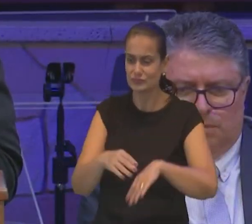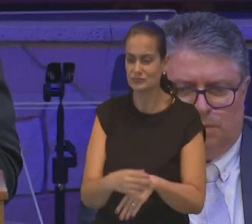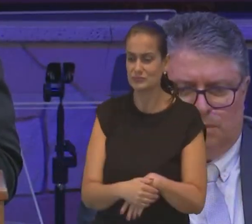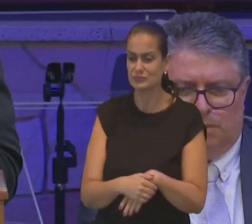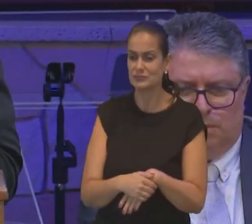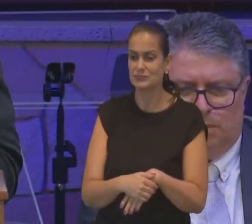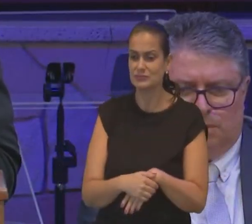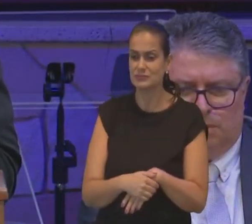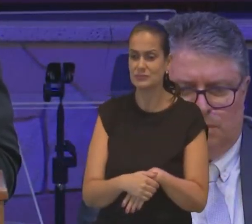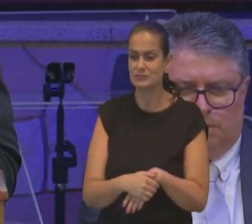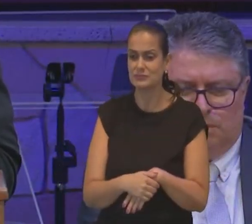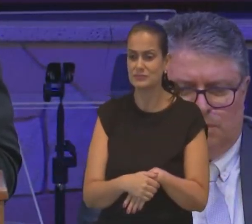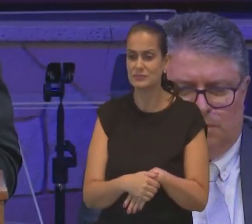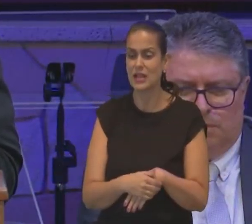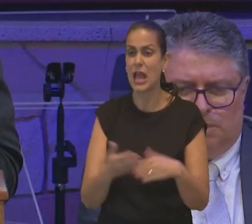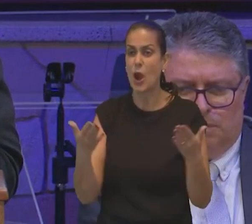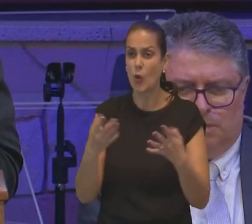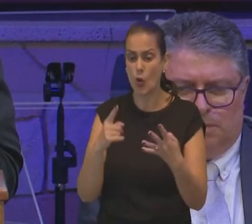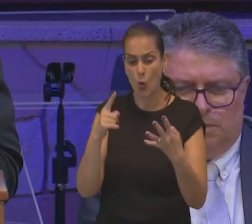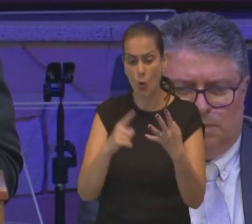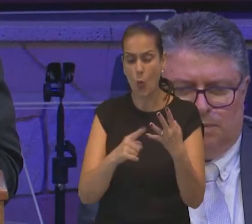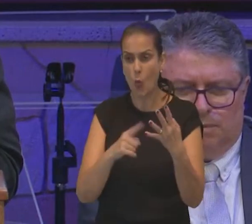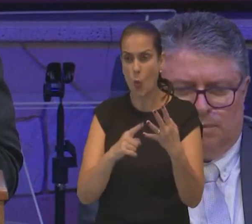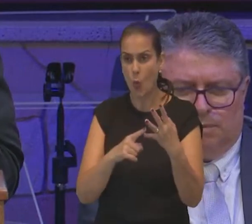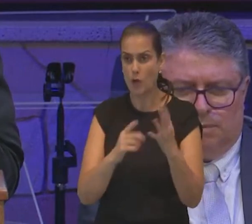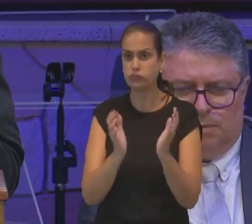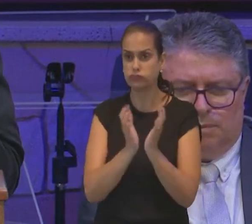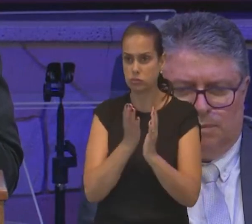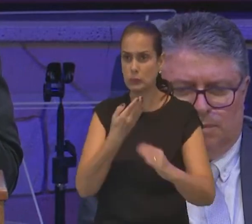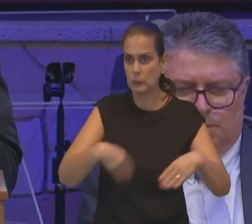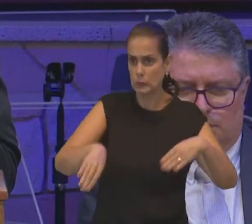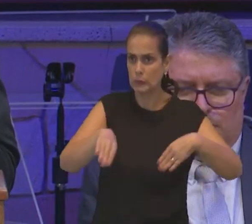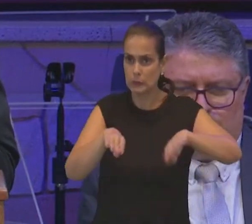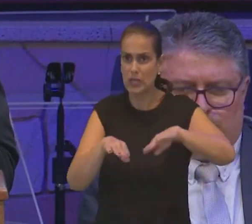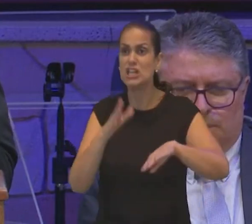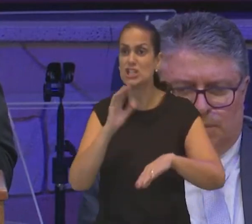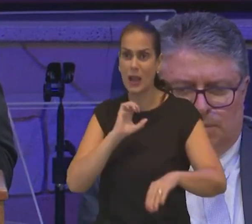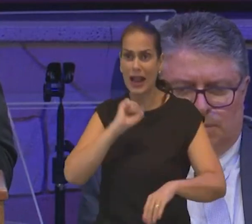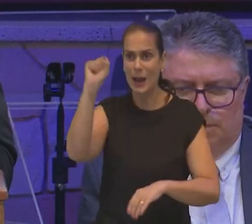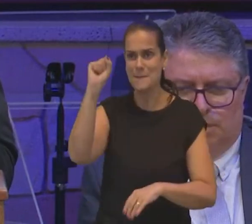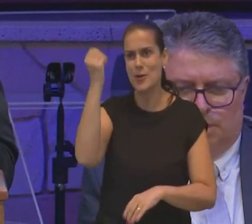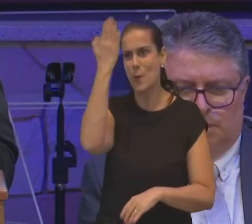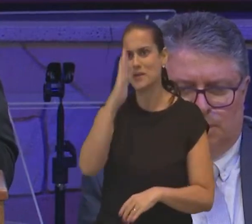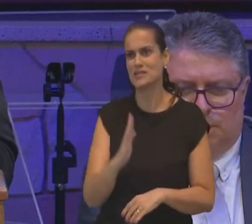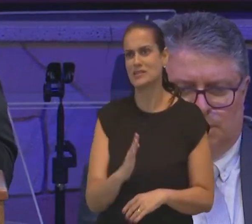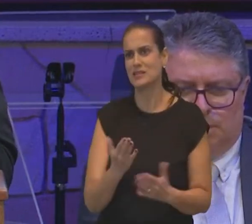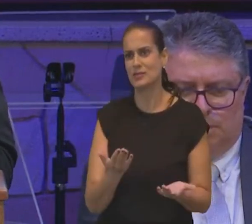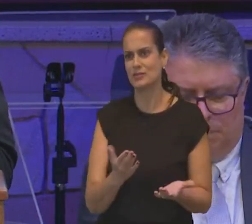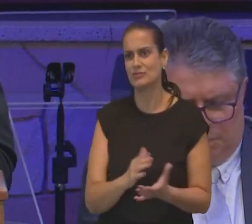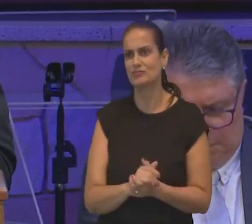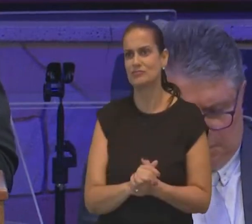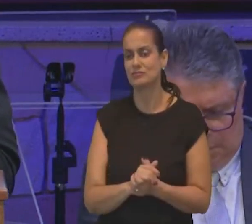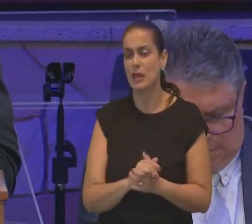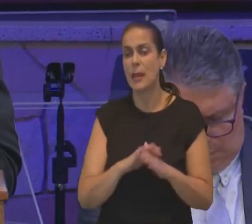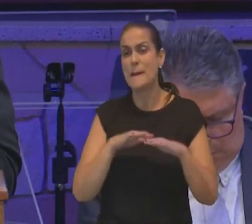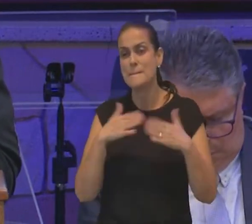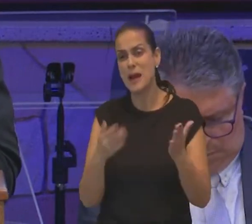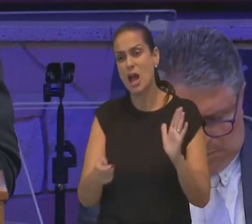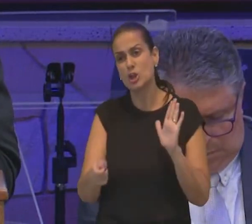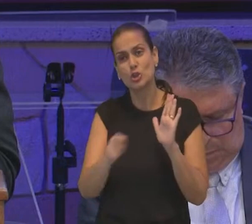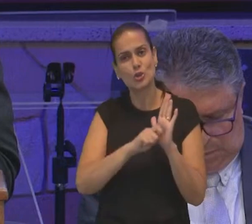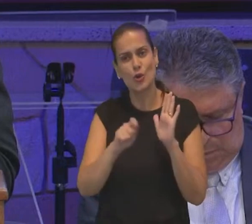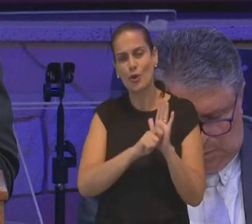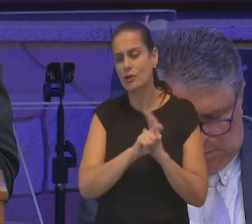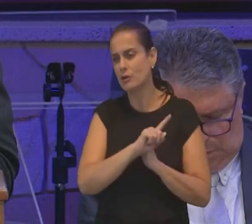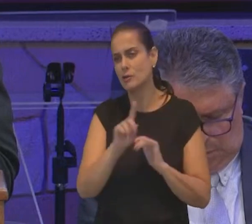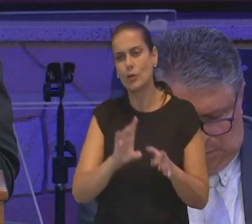hoje Alexandre é 4º dan em taekwondo. Alexandre já foi campeão brasileiro, mas a droga não